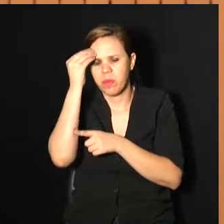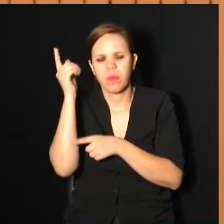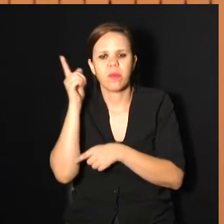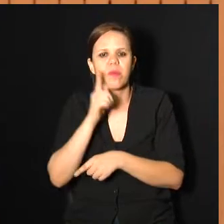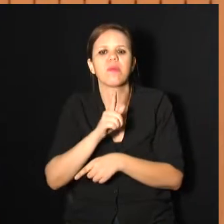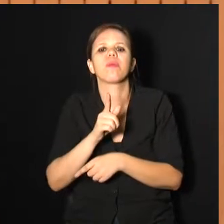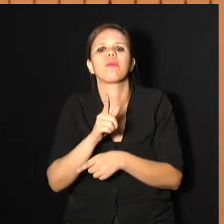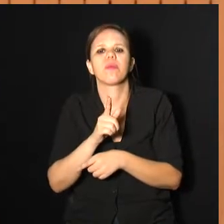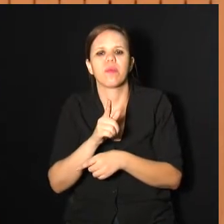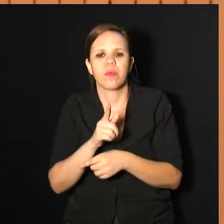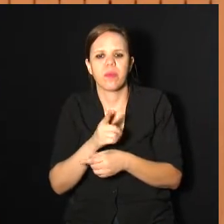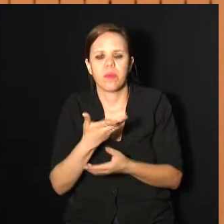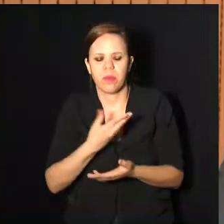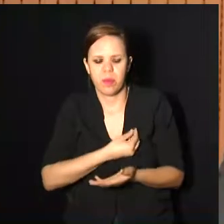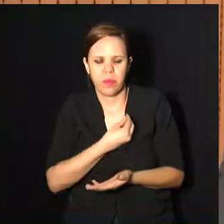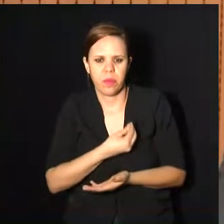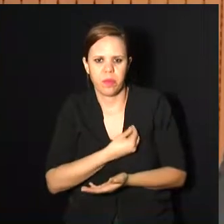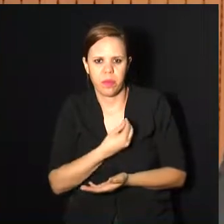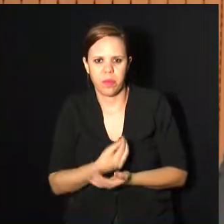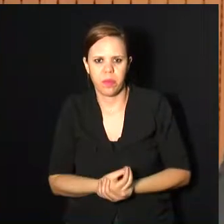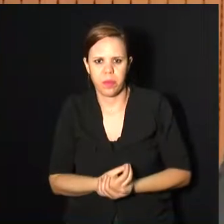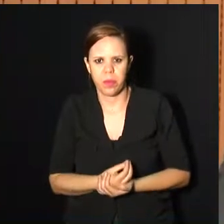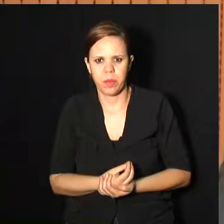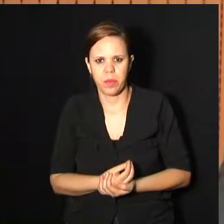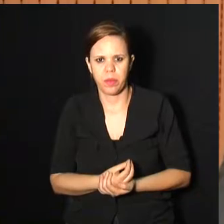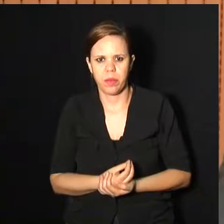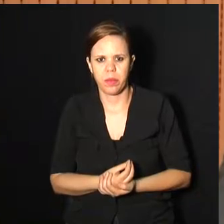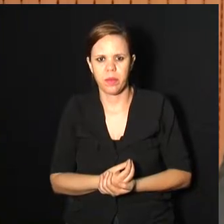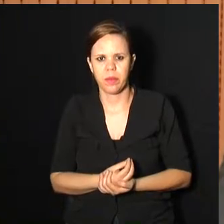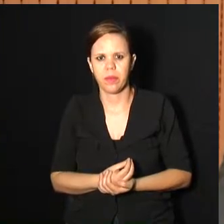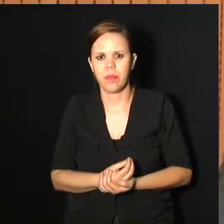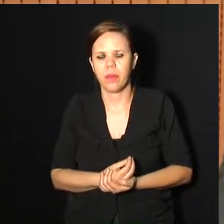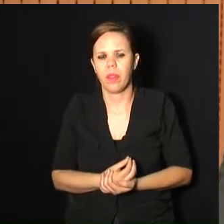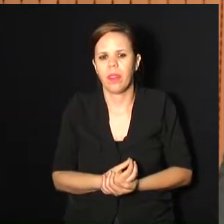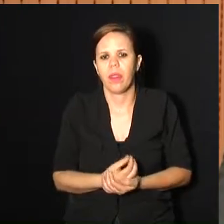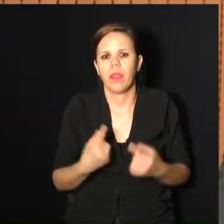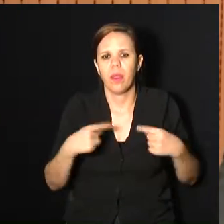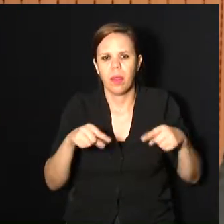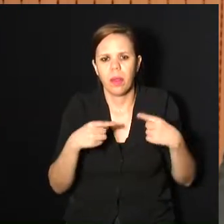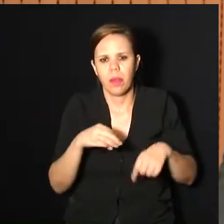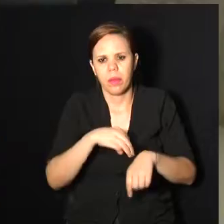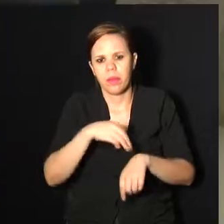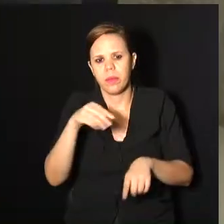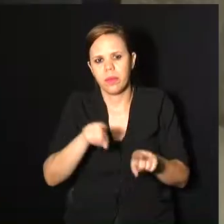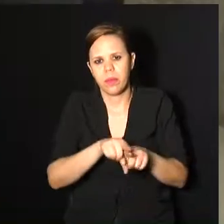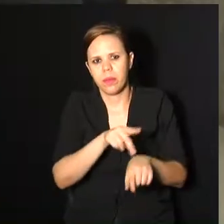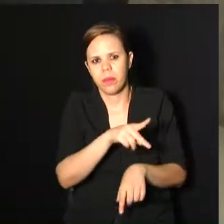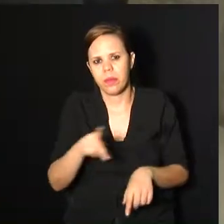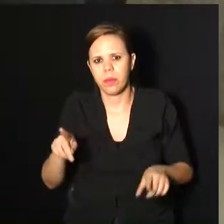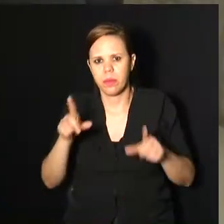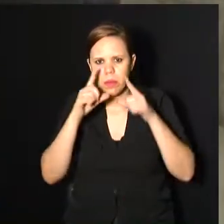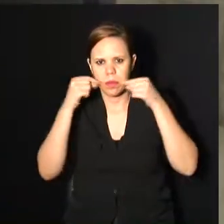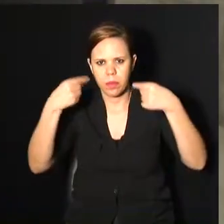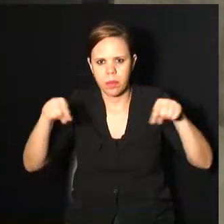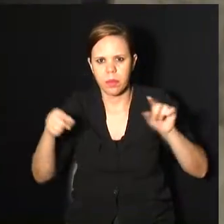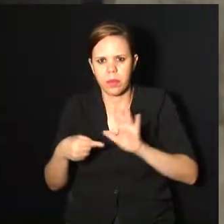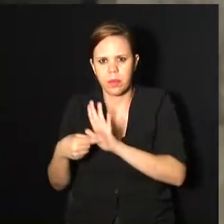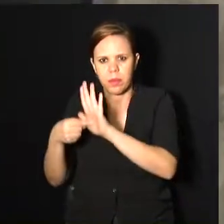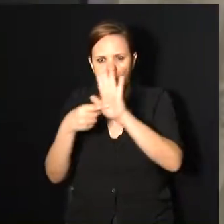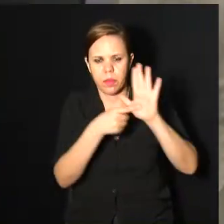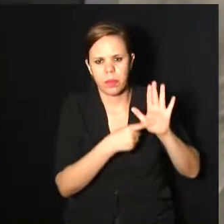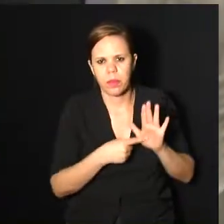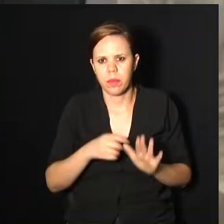conquista para a minha vida. O maestro Adonel Lobo recebeu a medalha Carlos Gomes e apresentou o coral